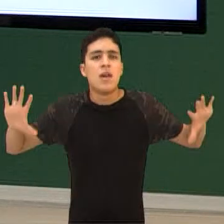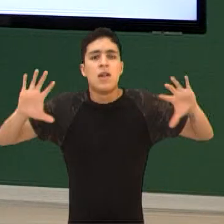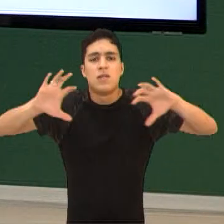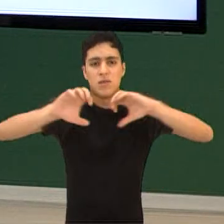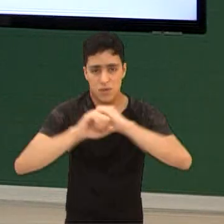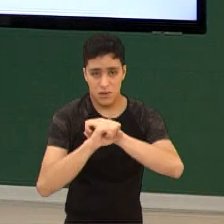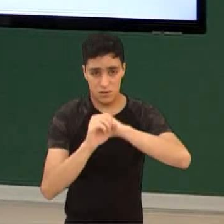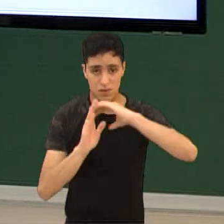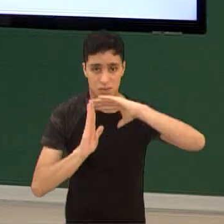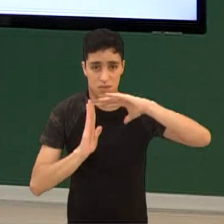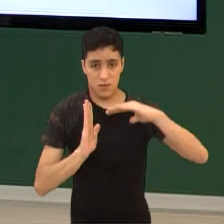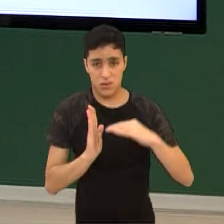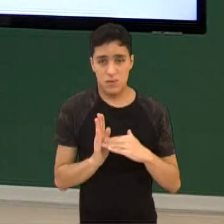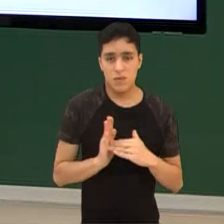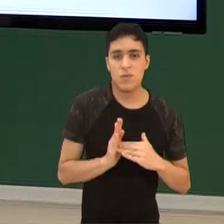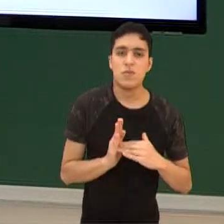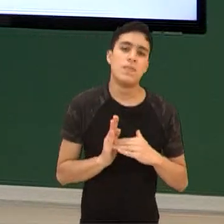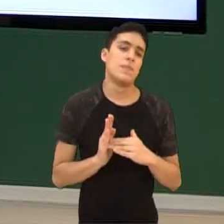os termos